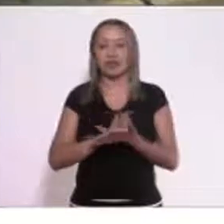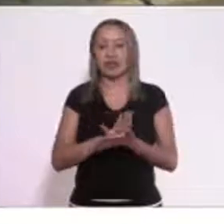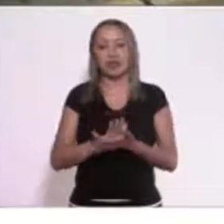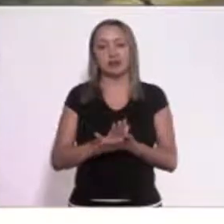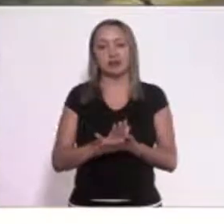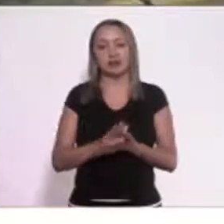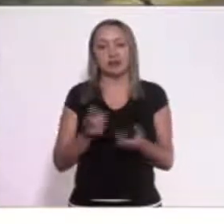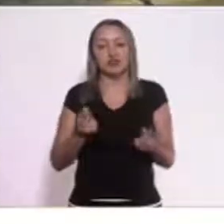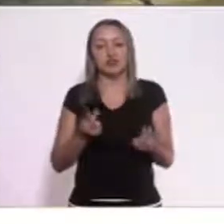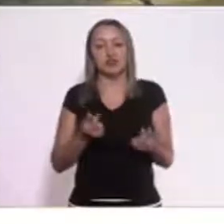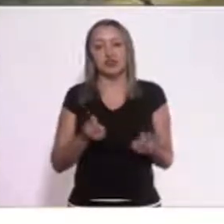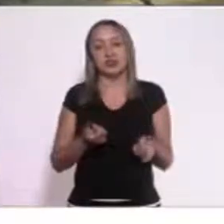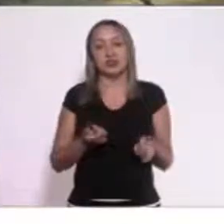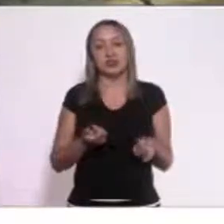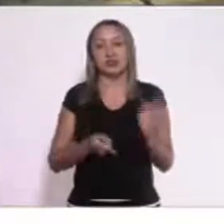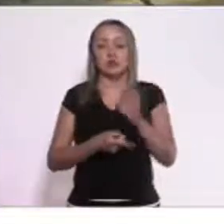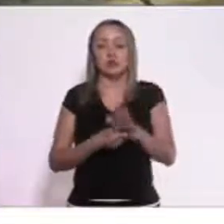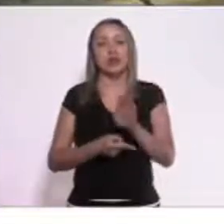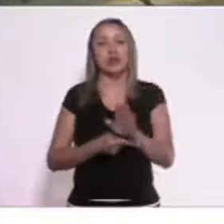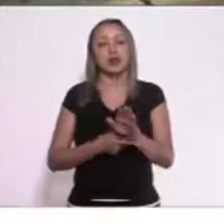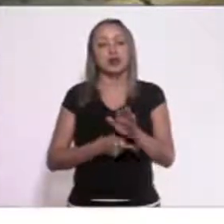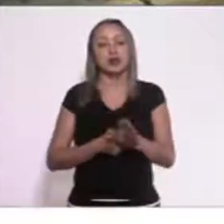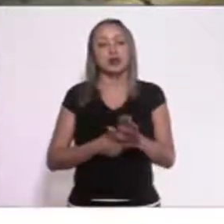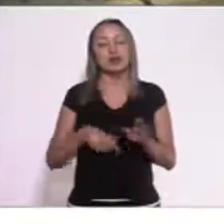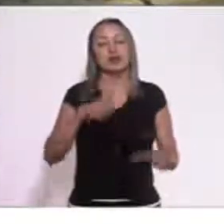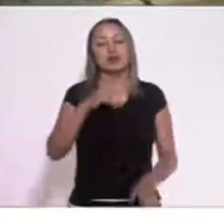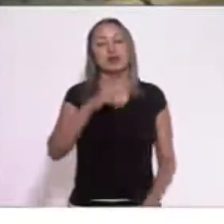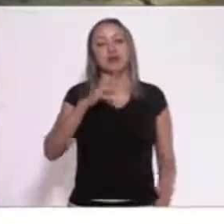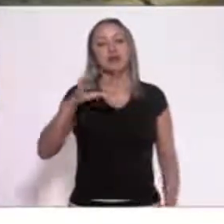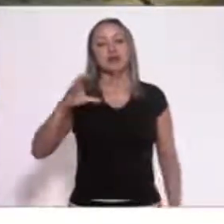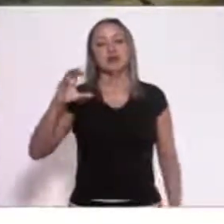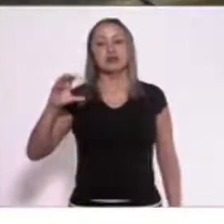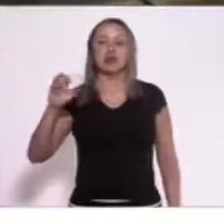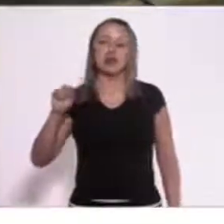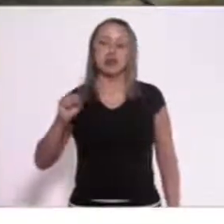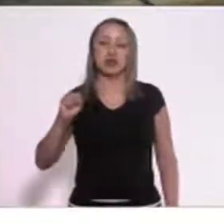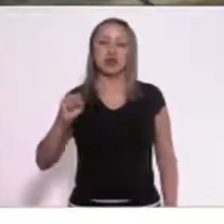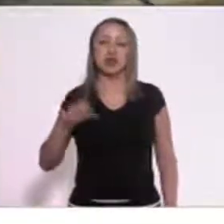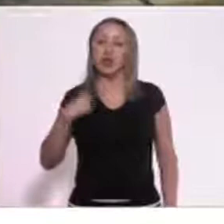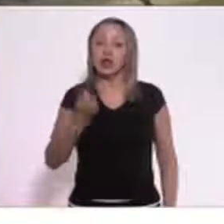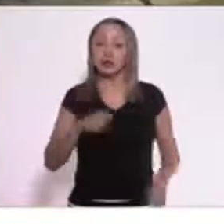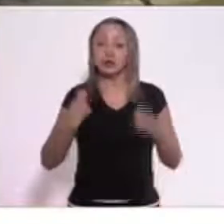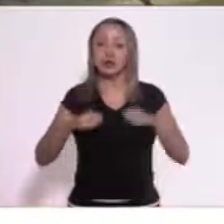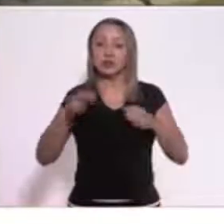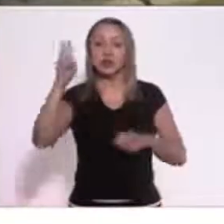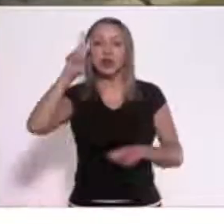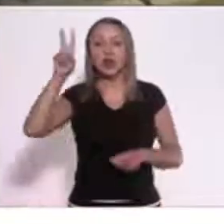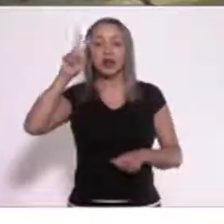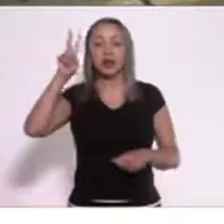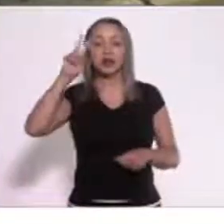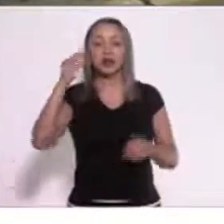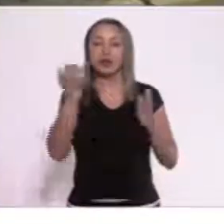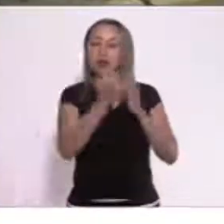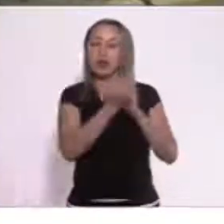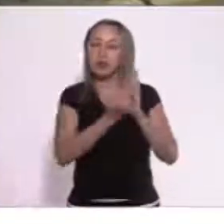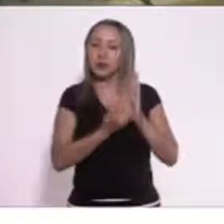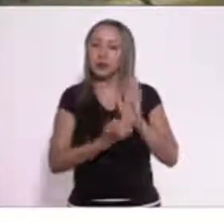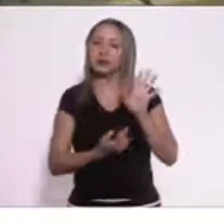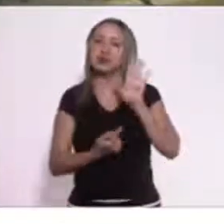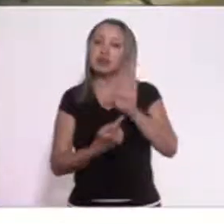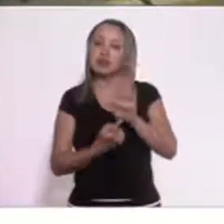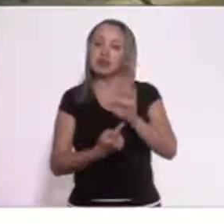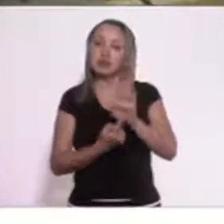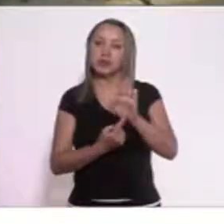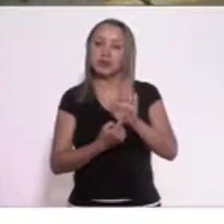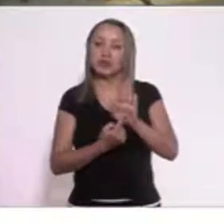já esse ano já não investe o mínimo constitucional. E nós temos que lembrar que a proposta que está sendo